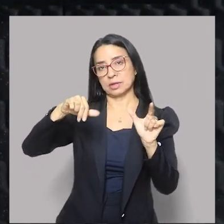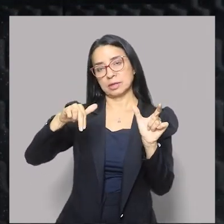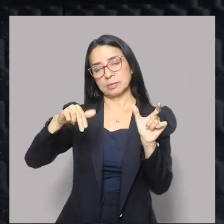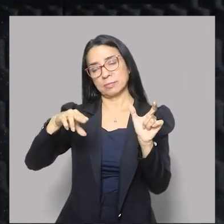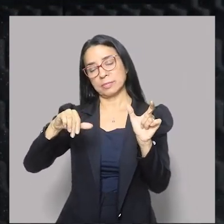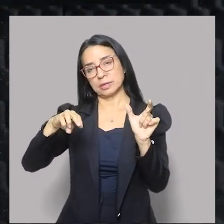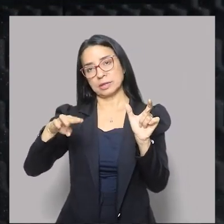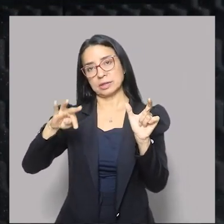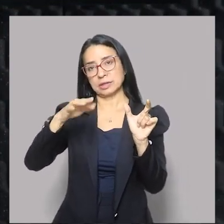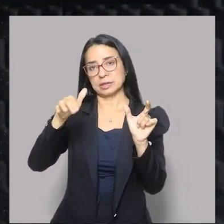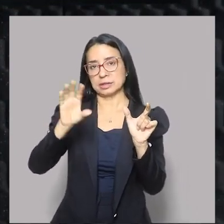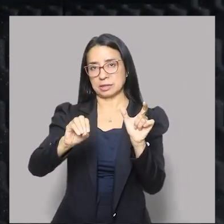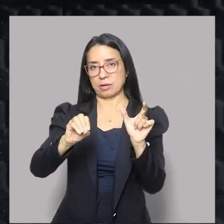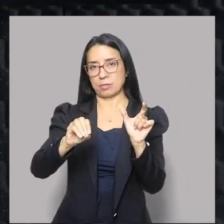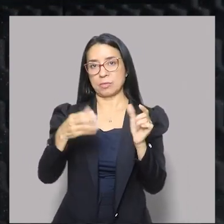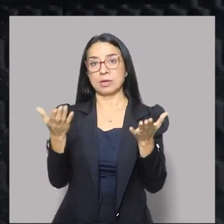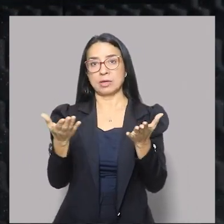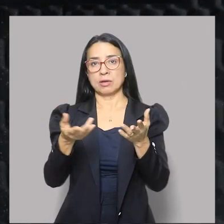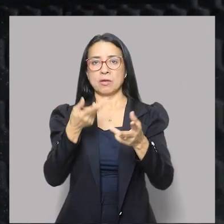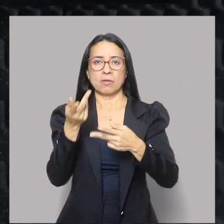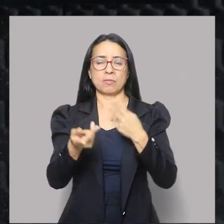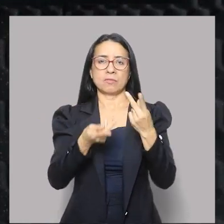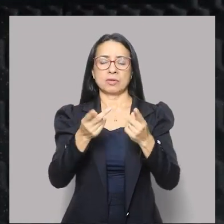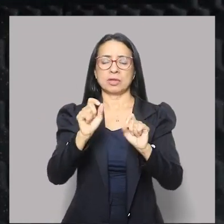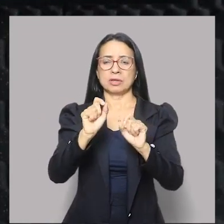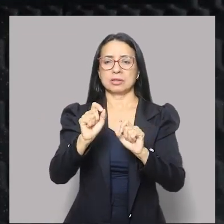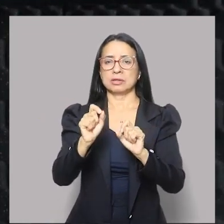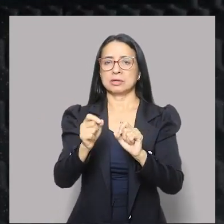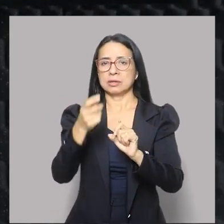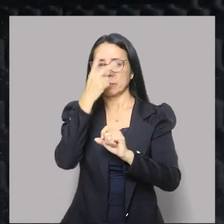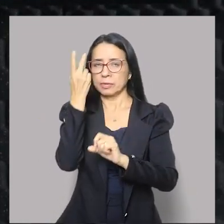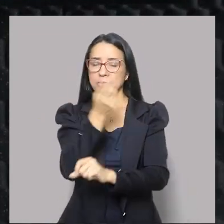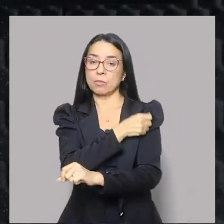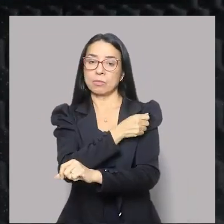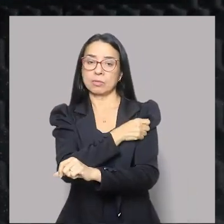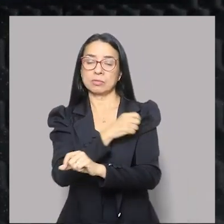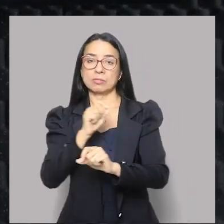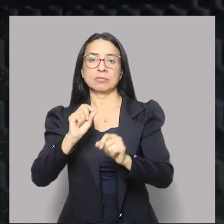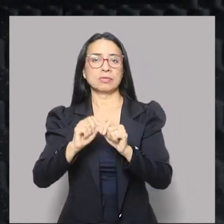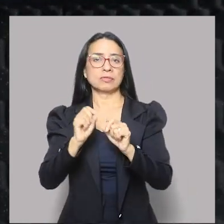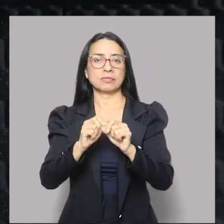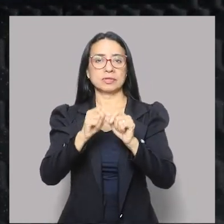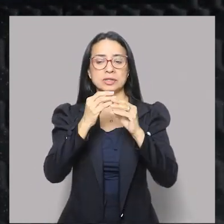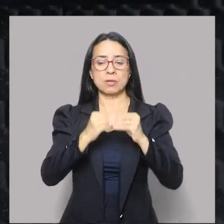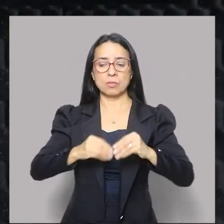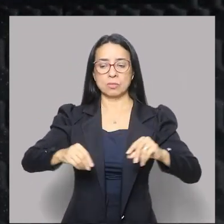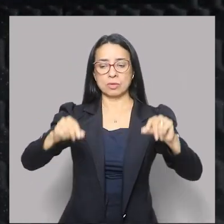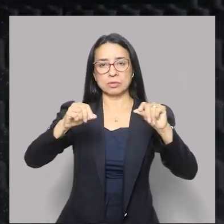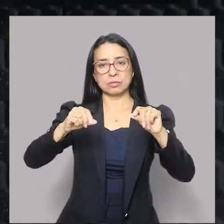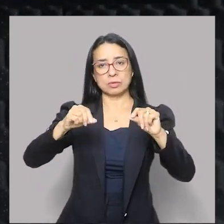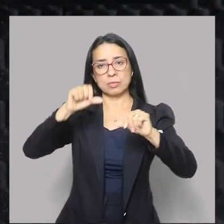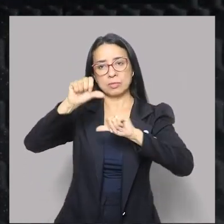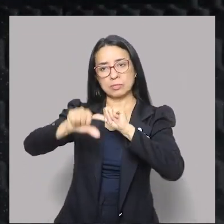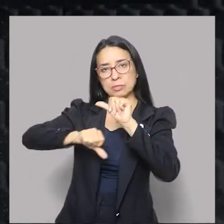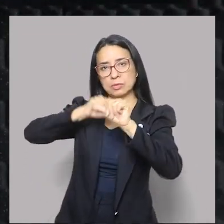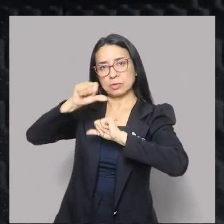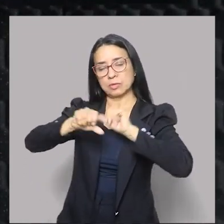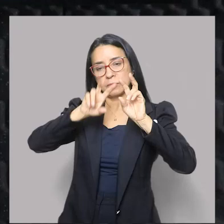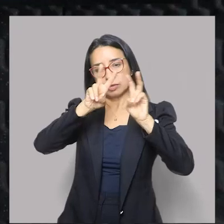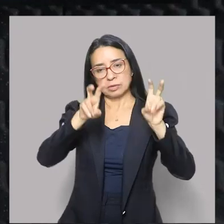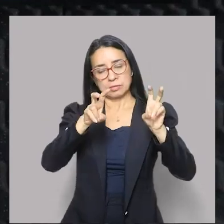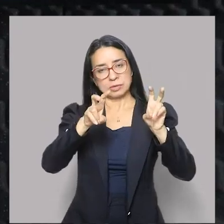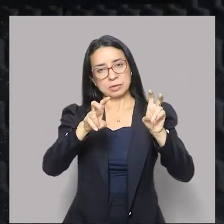de desdobramento do tema, ou de fragmentação das palavras temáticas. A gente tem a palavra arquitetura,